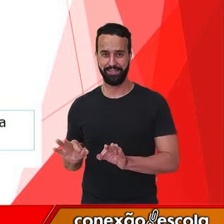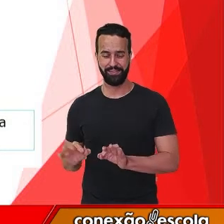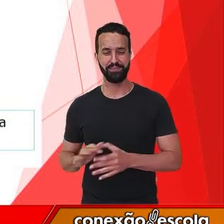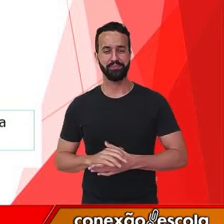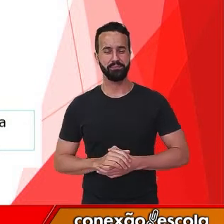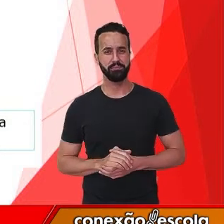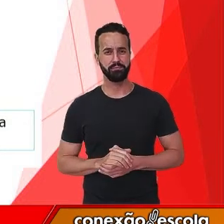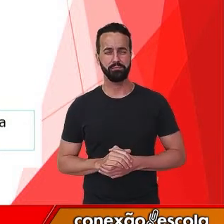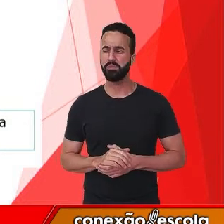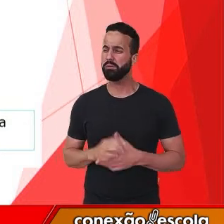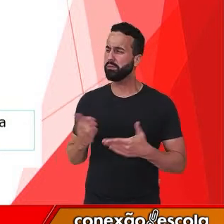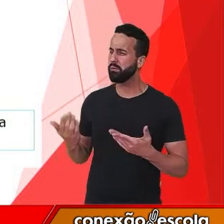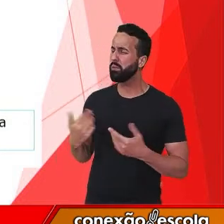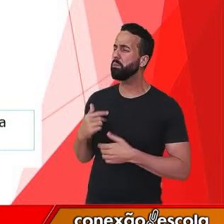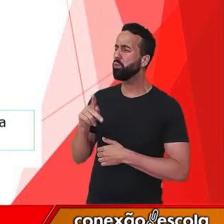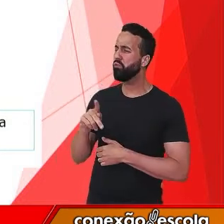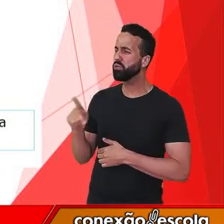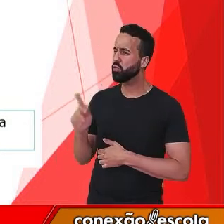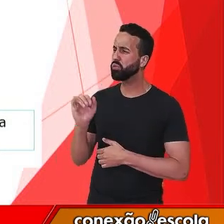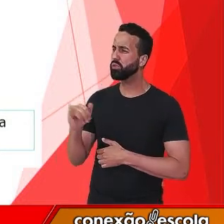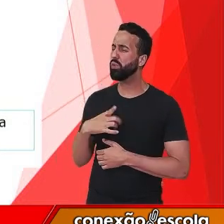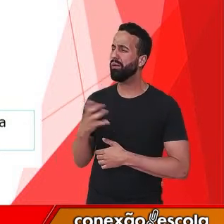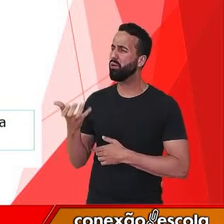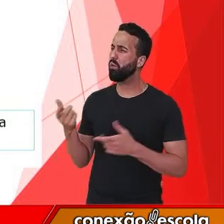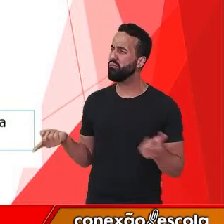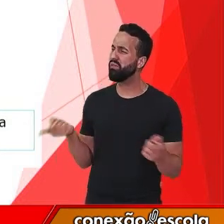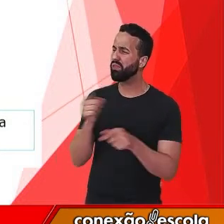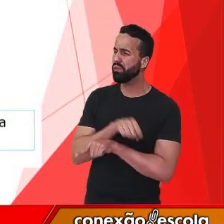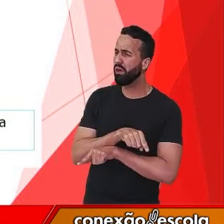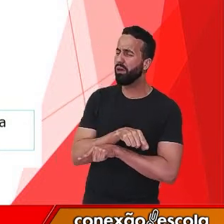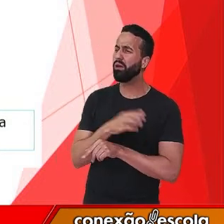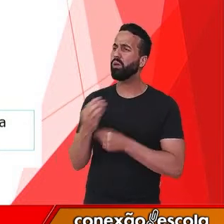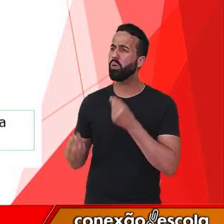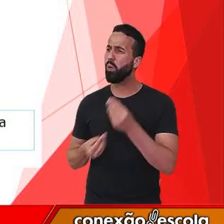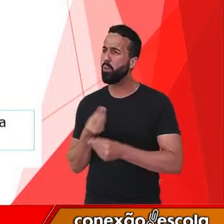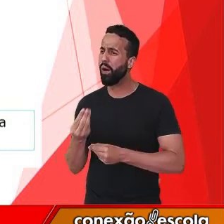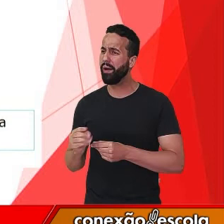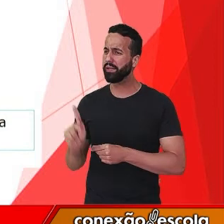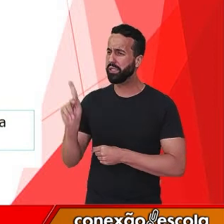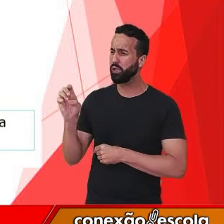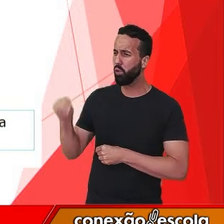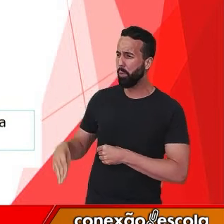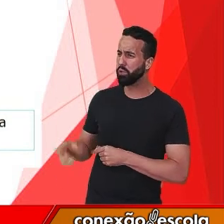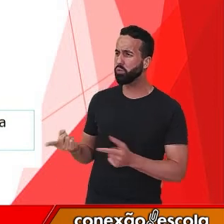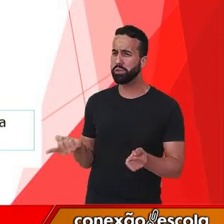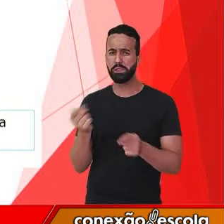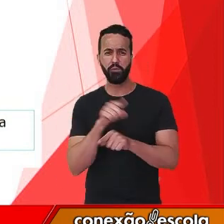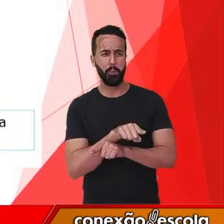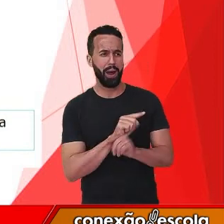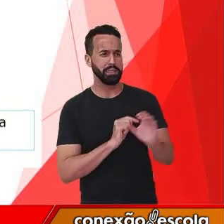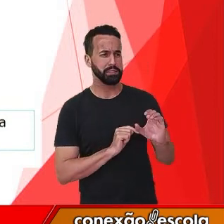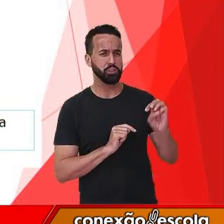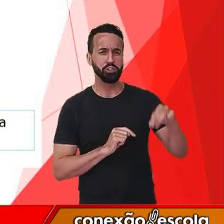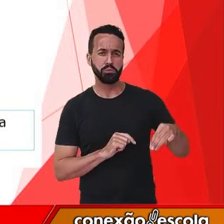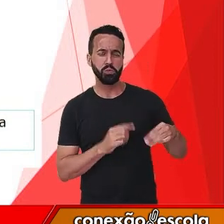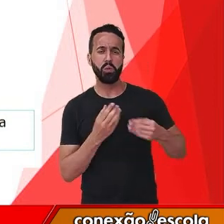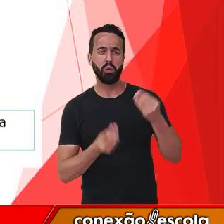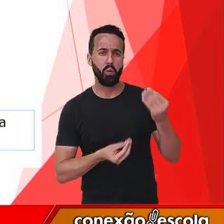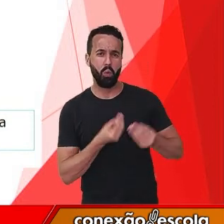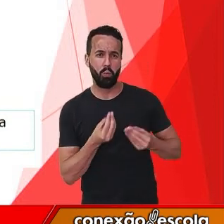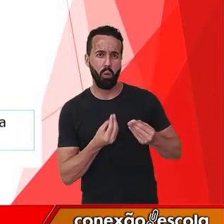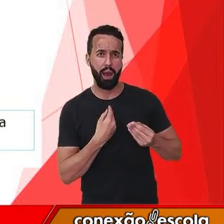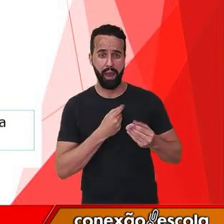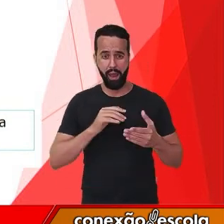a professor e se eu quisesse fazer um inverso transformar de quilômetros para centímetros era só